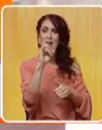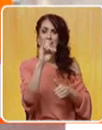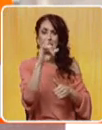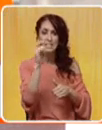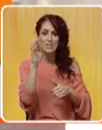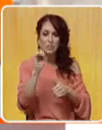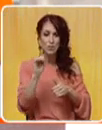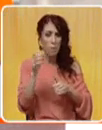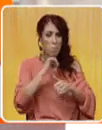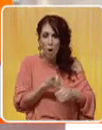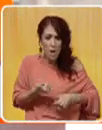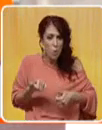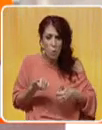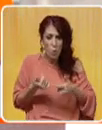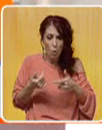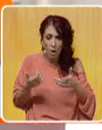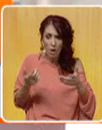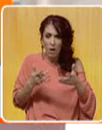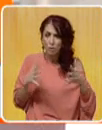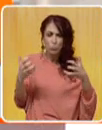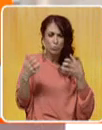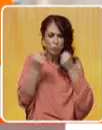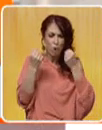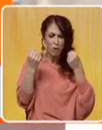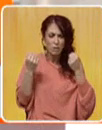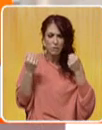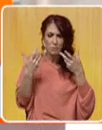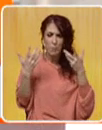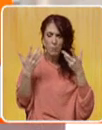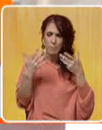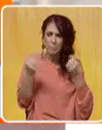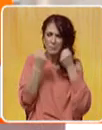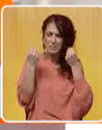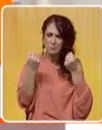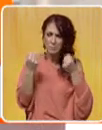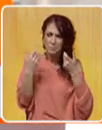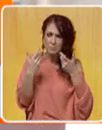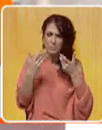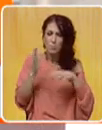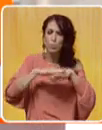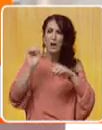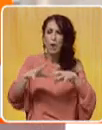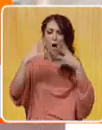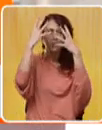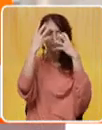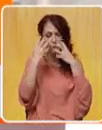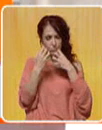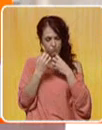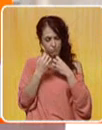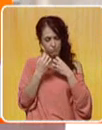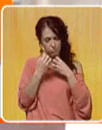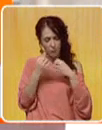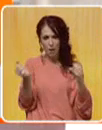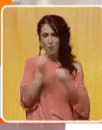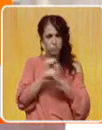com um choque com um choque não sei como é que se diz em termos médicos de da anestesia um choque fático